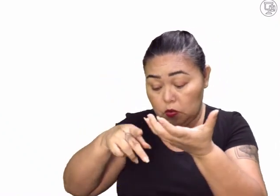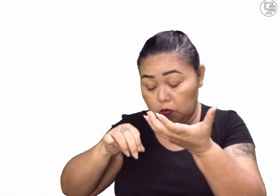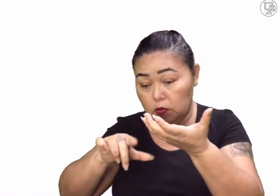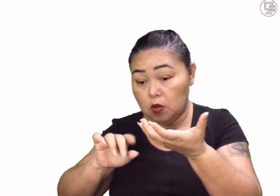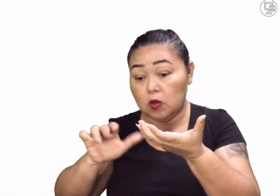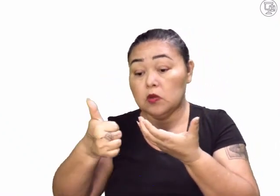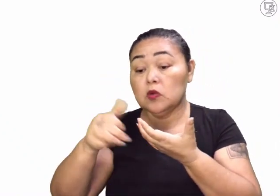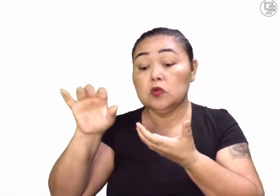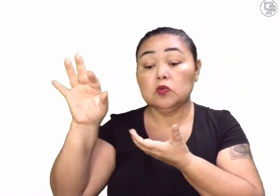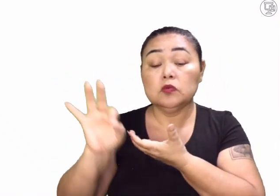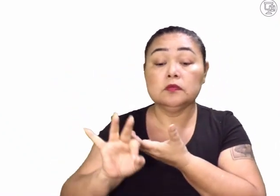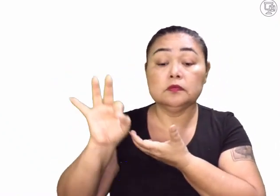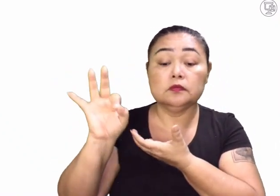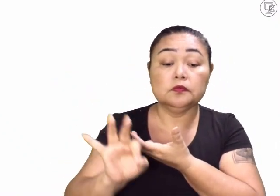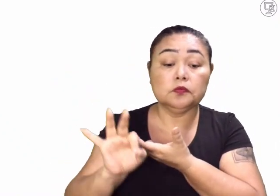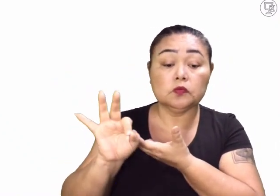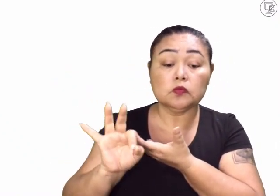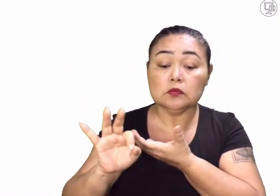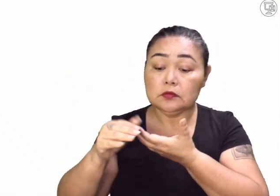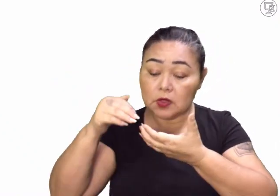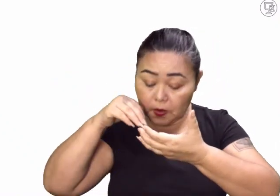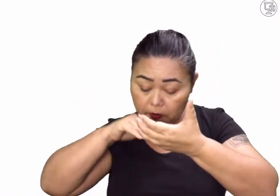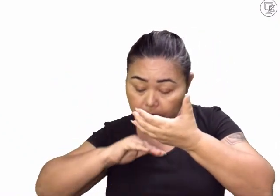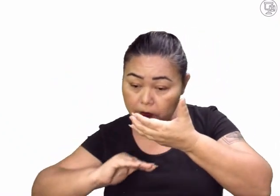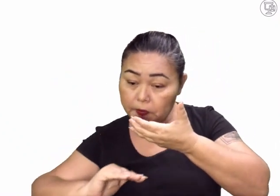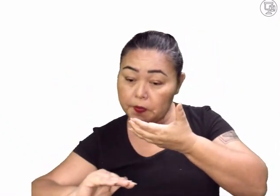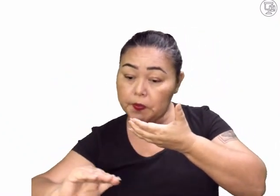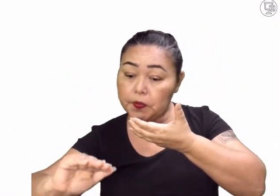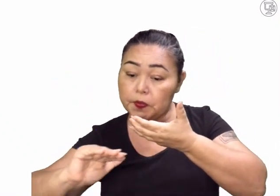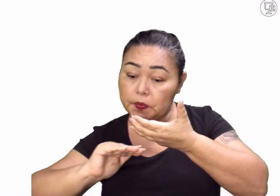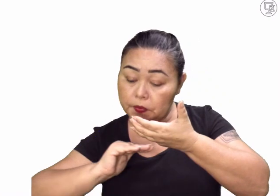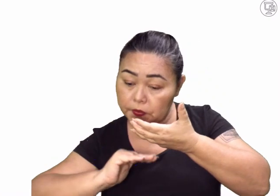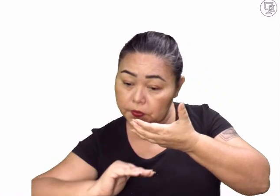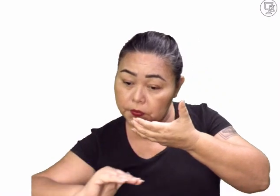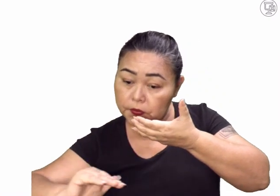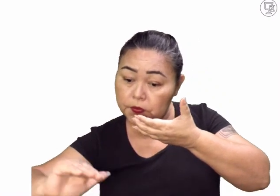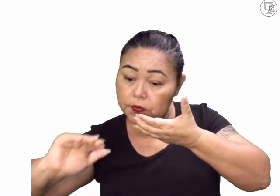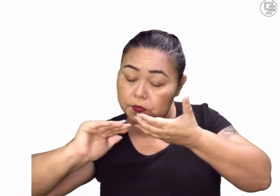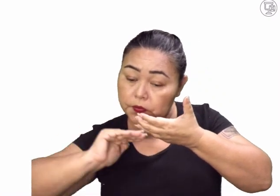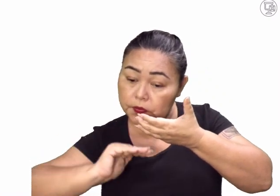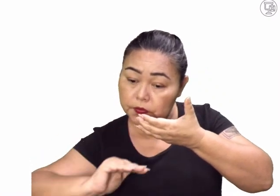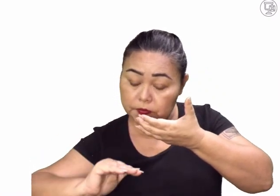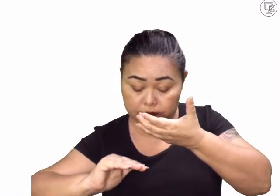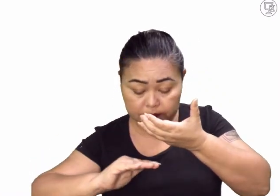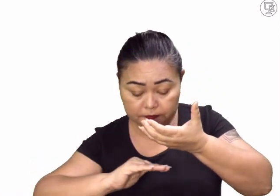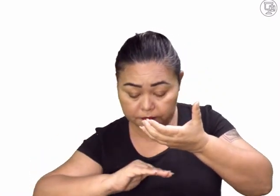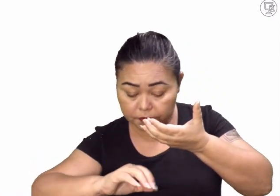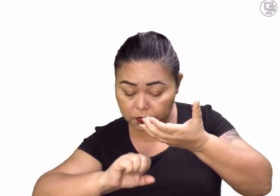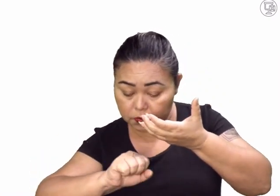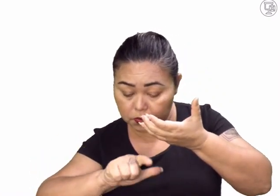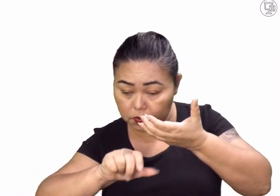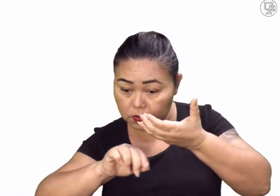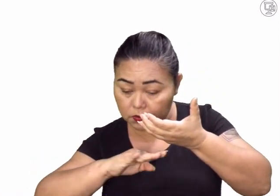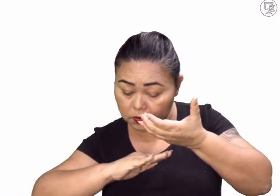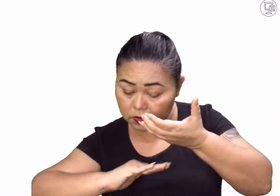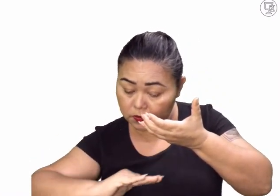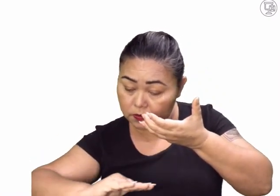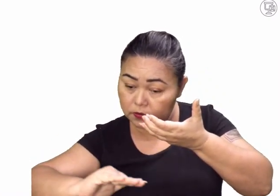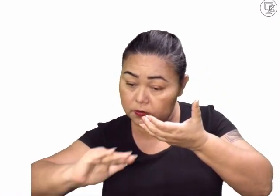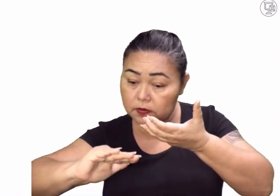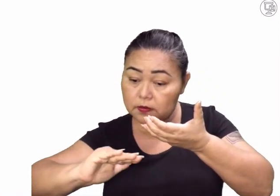18% está no subterrâneo, ou seja, no subsolo.